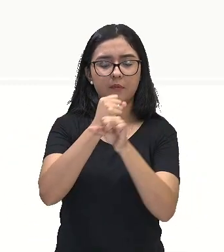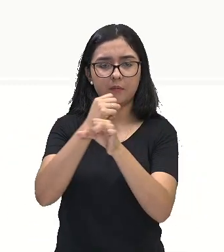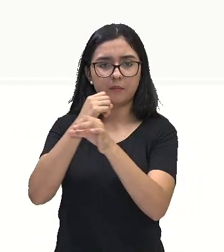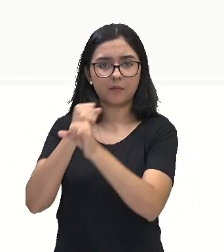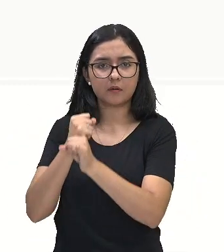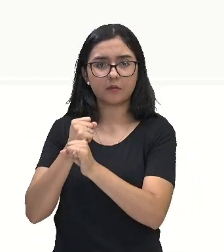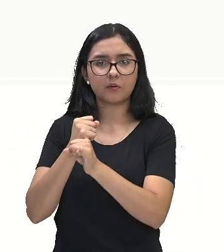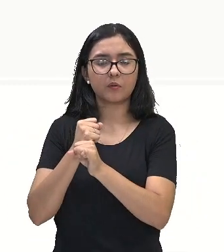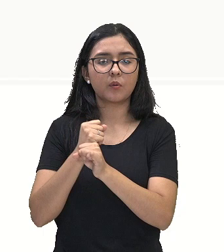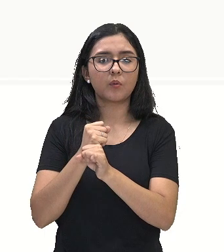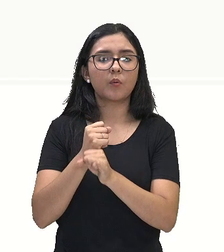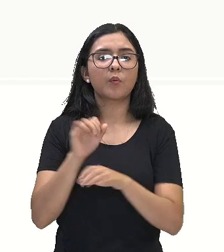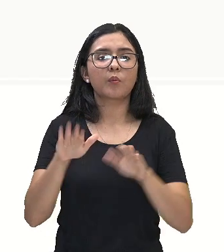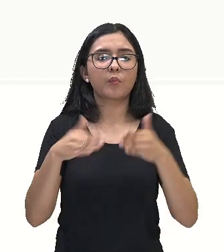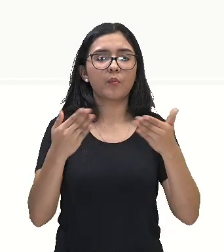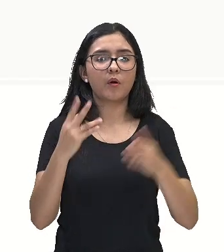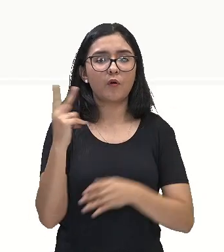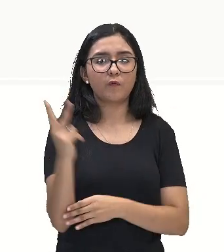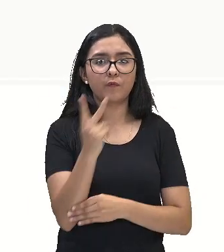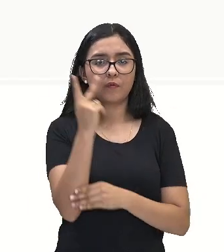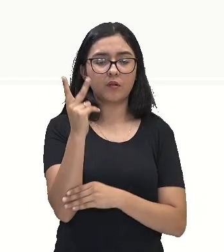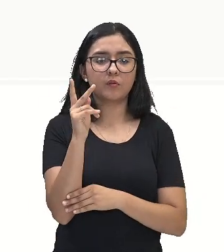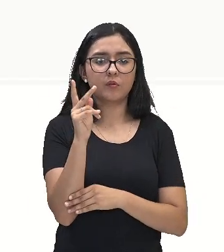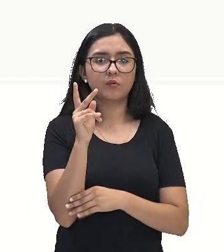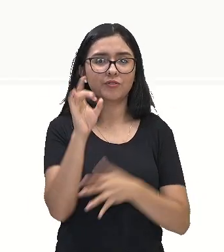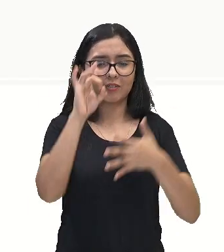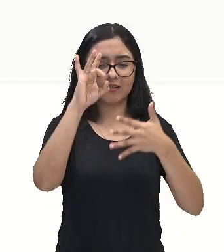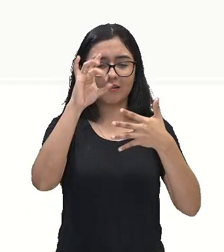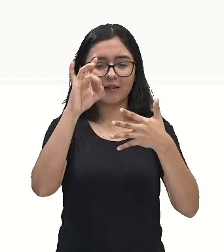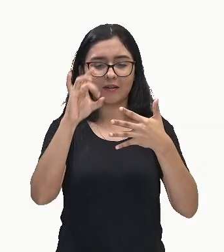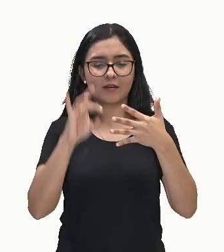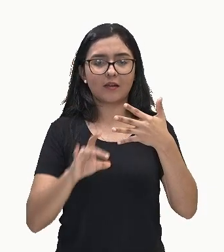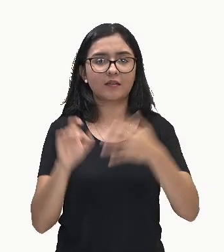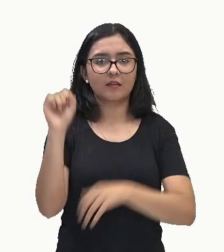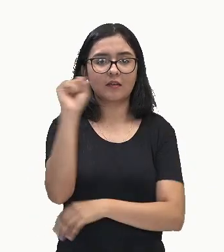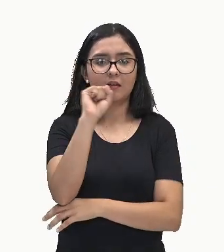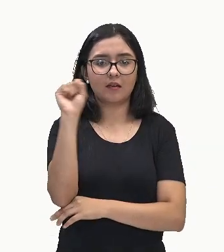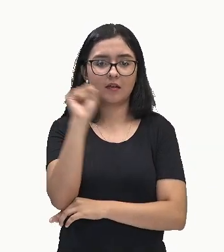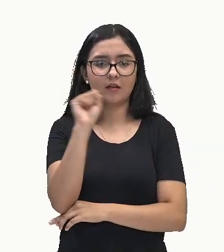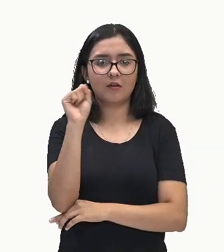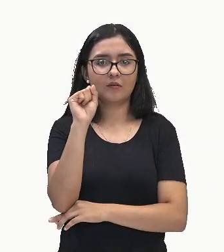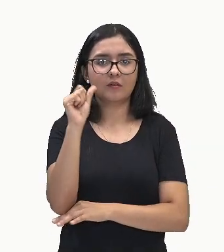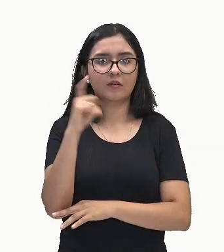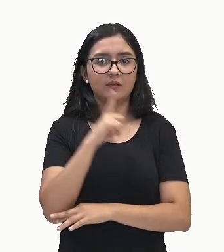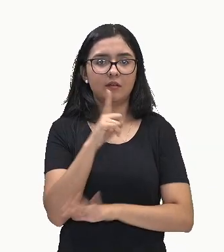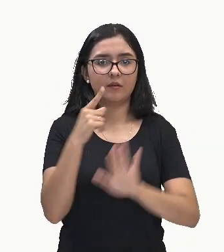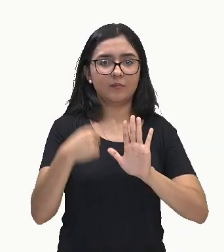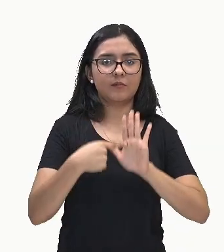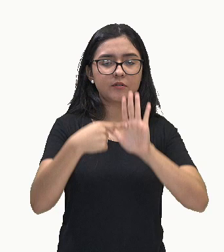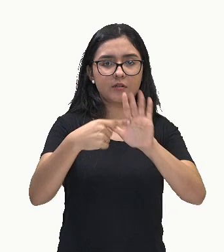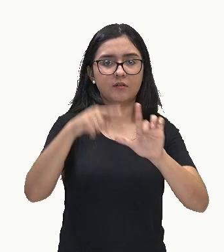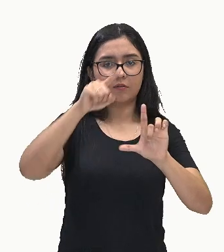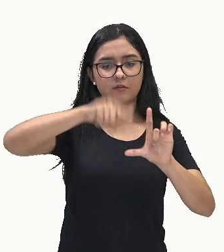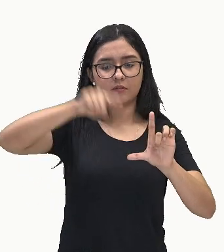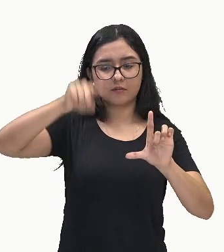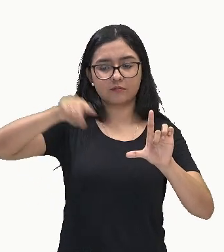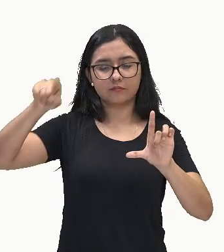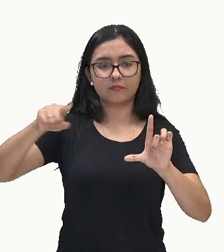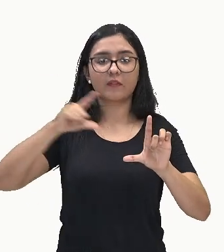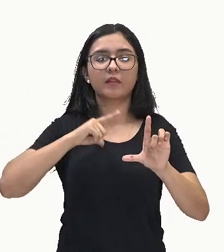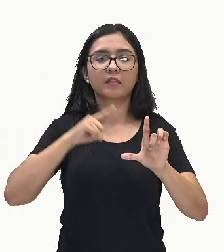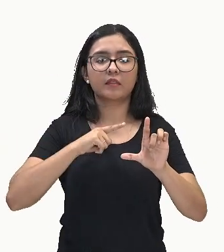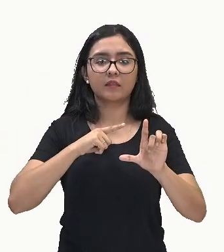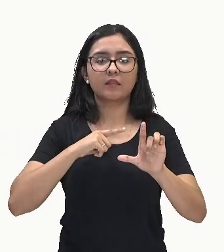quanto vale cada carrinho desse no nosso gráfico do jeito que tá explícito daqui né a temos as nossas alternativas